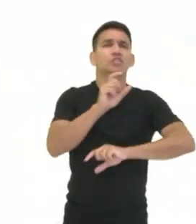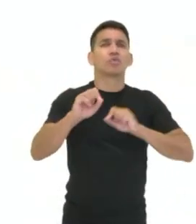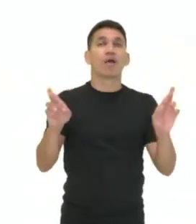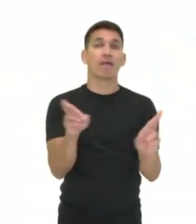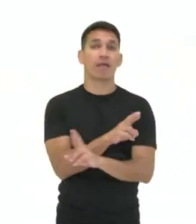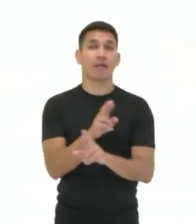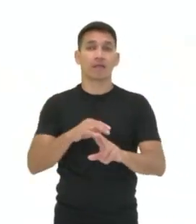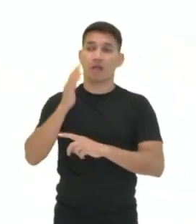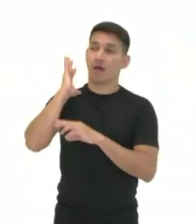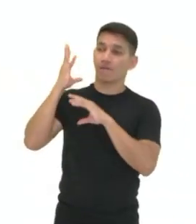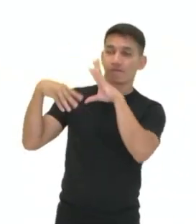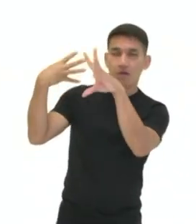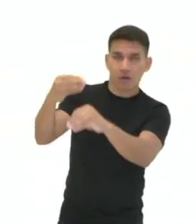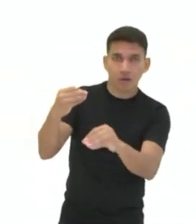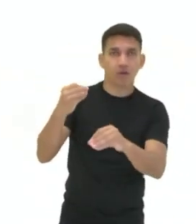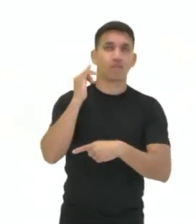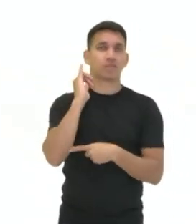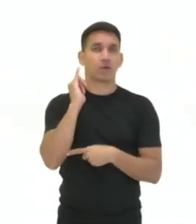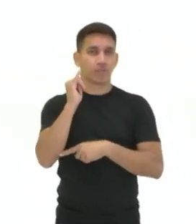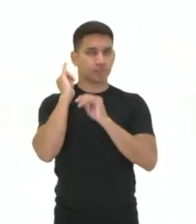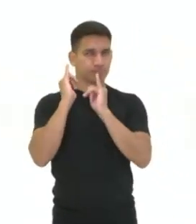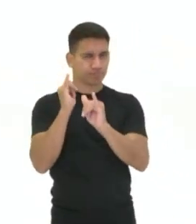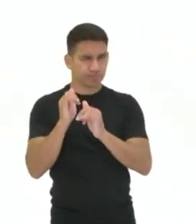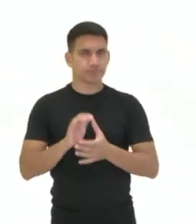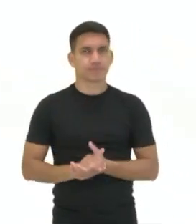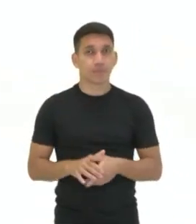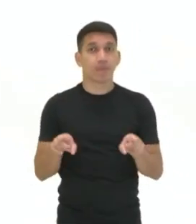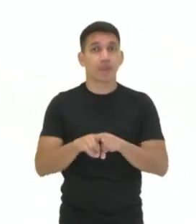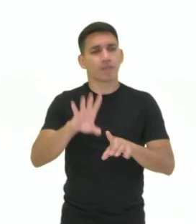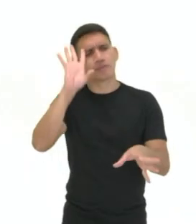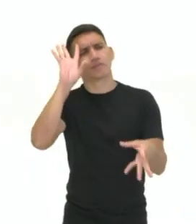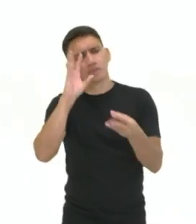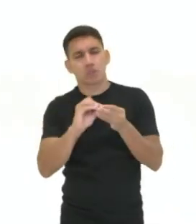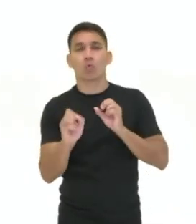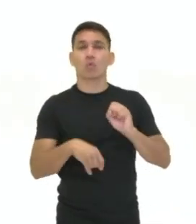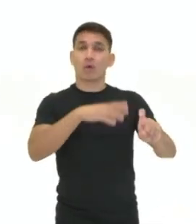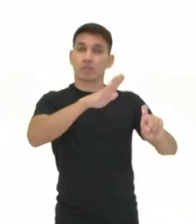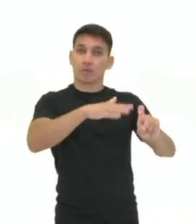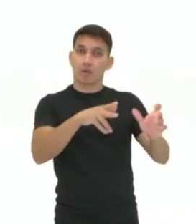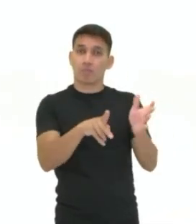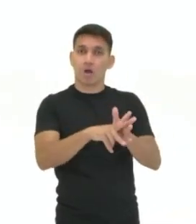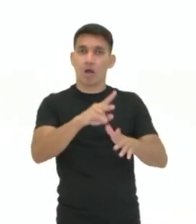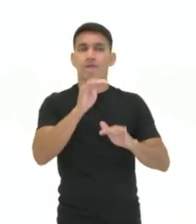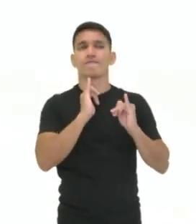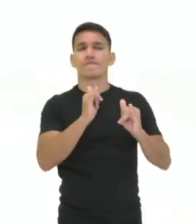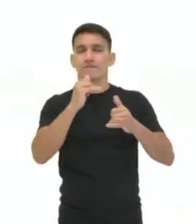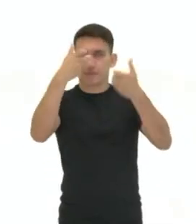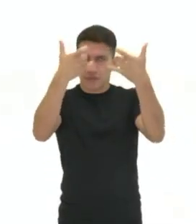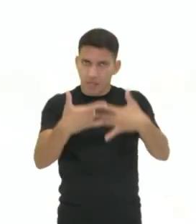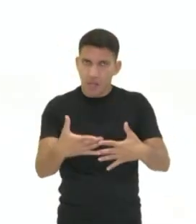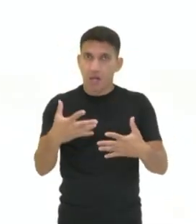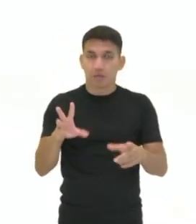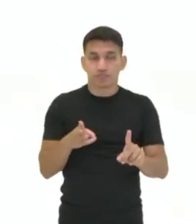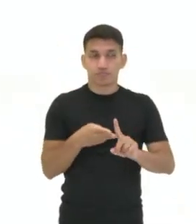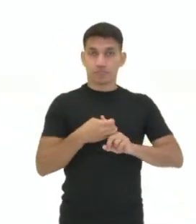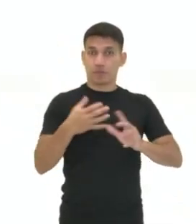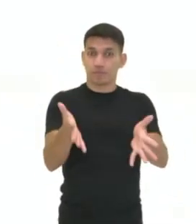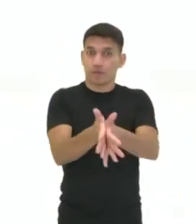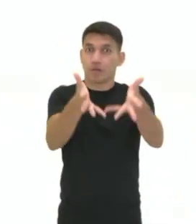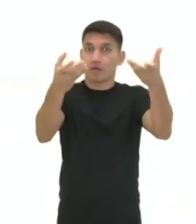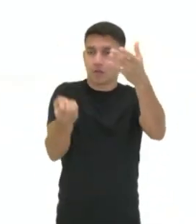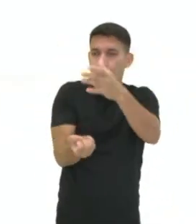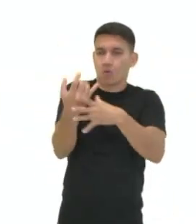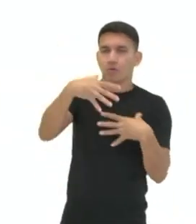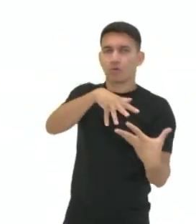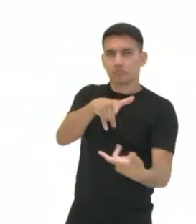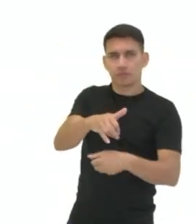relação às fábulas, contos e lendas. Também descobrimos que os mitos são narrativas fabulosas para a origem do mundo e das coisas.